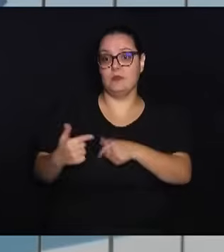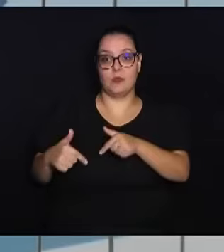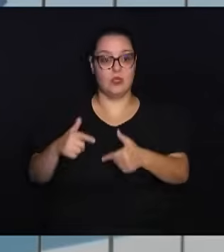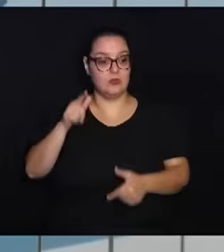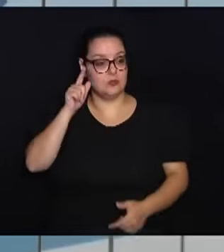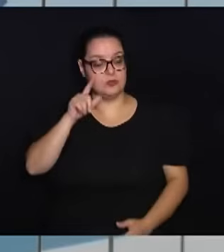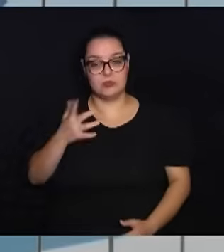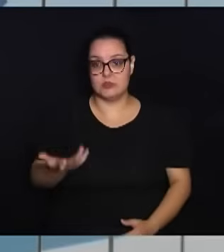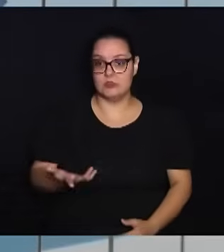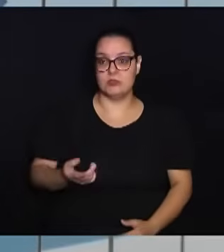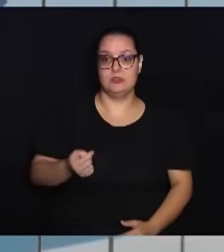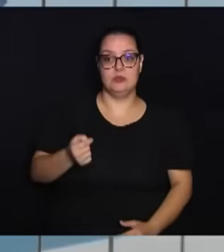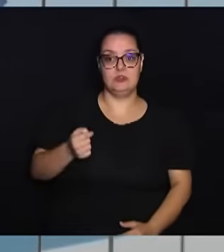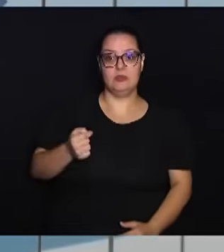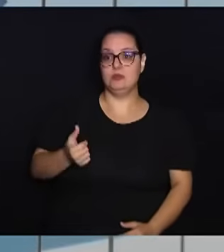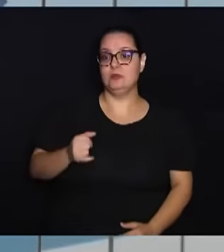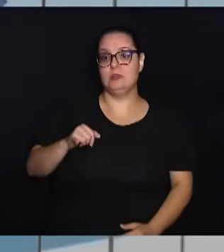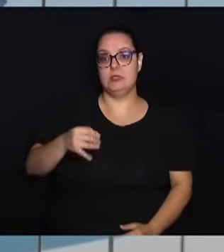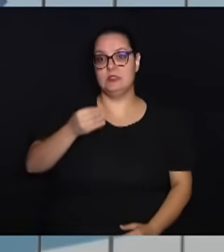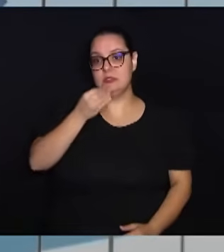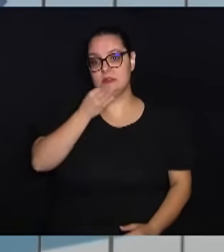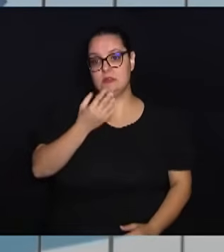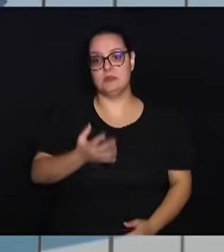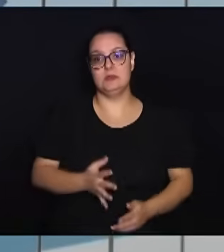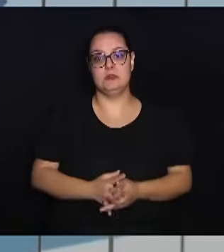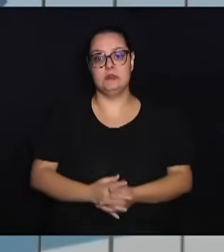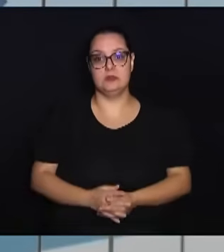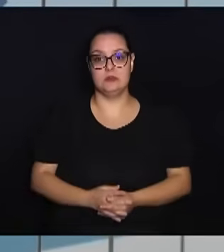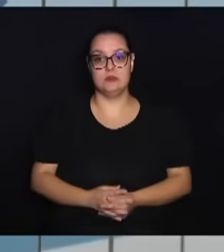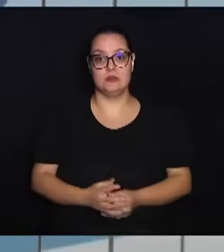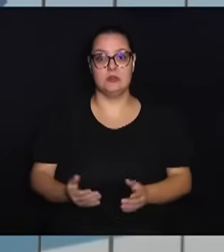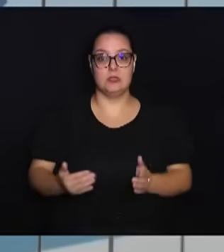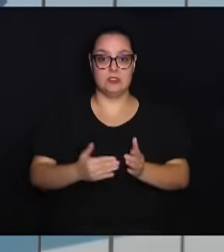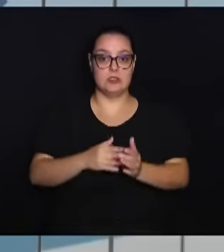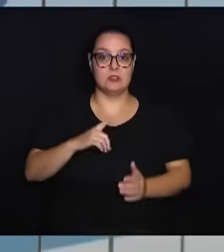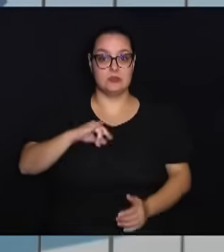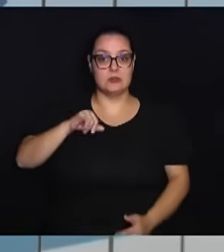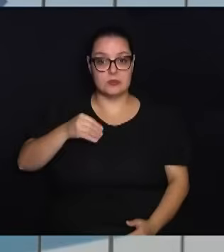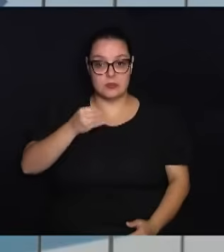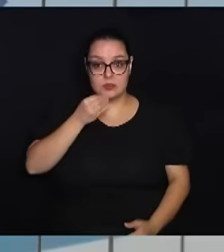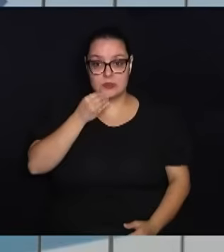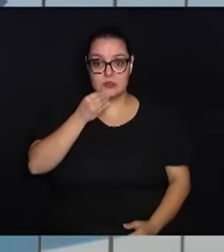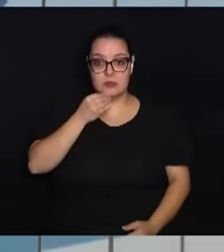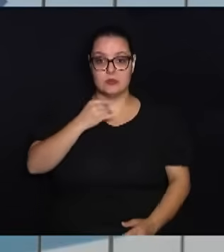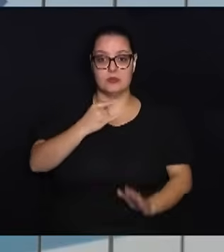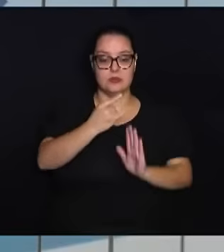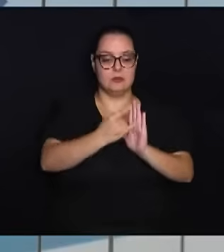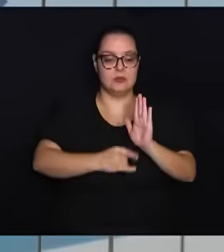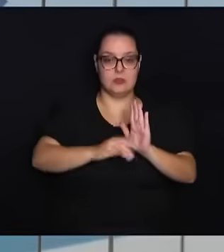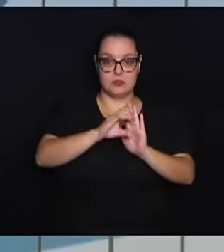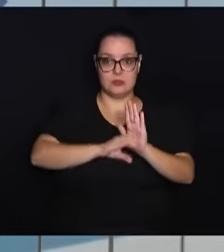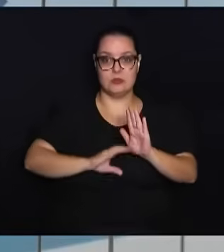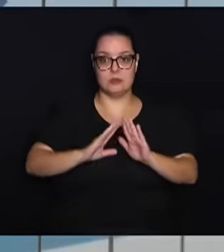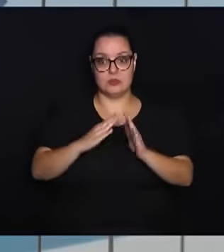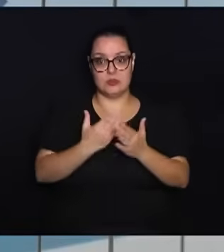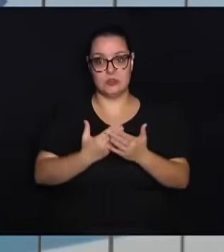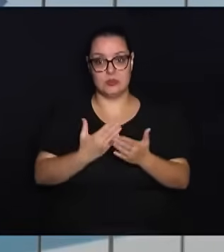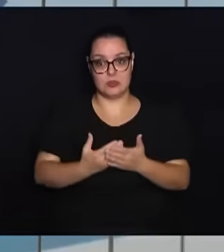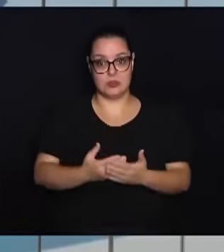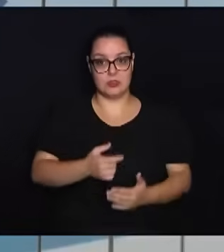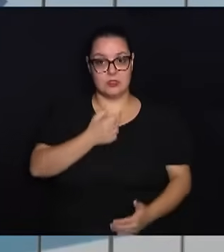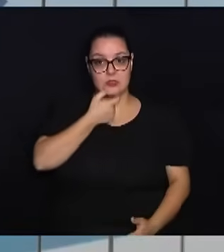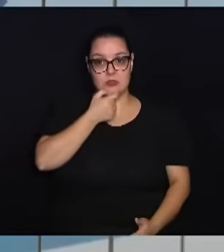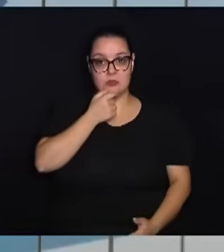emprego, tinha pouquíssimas oportunidades, até que eu tive a oportunidade de entregar um currículo para uma escola de inglês. E